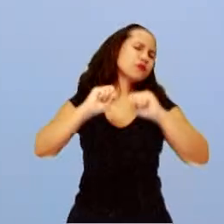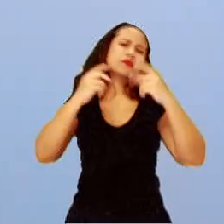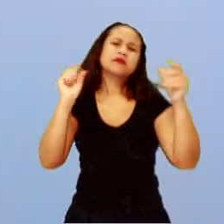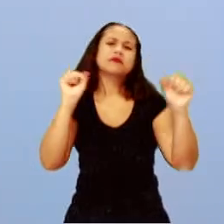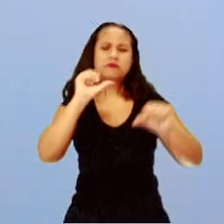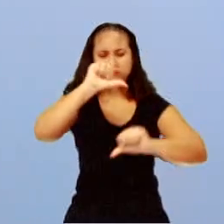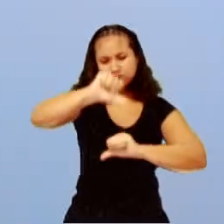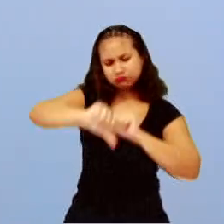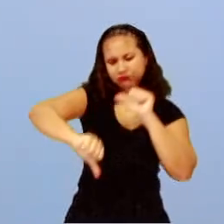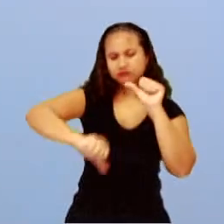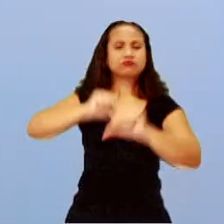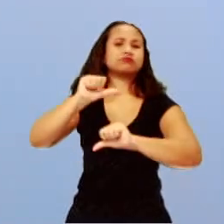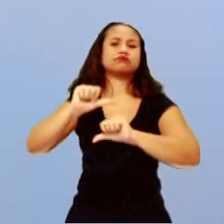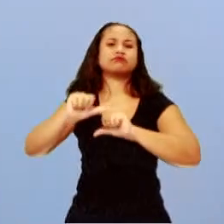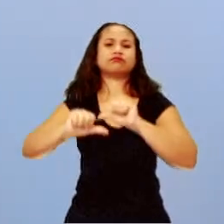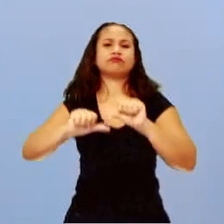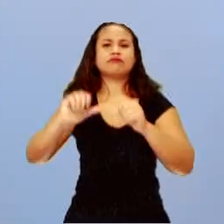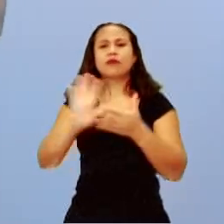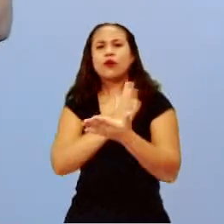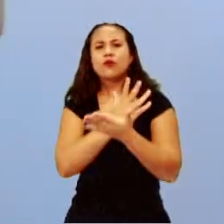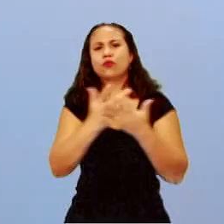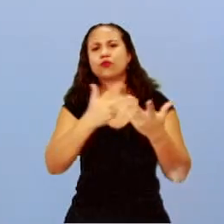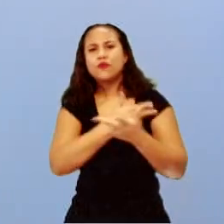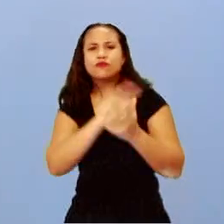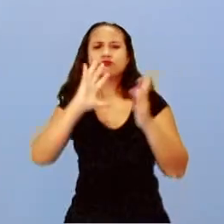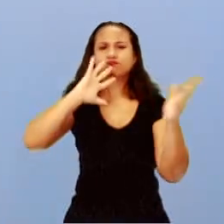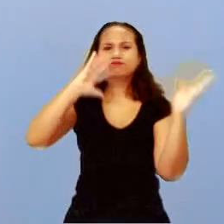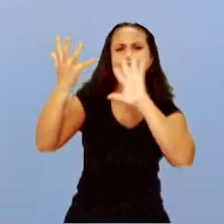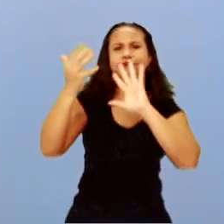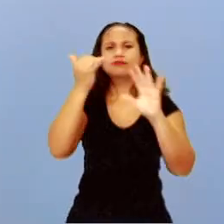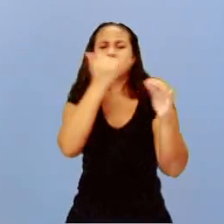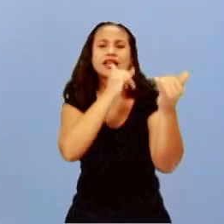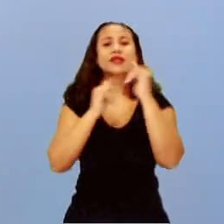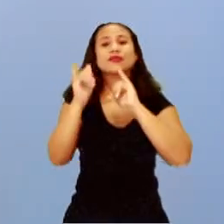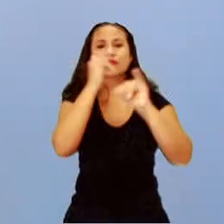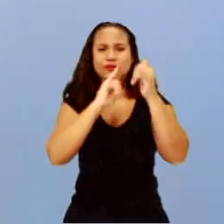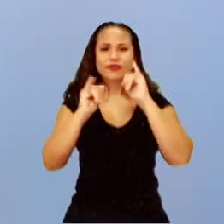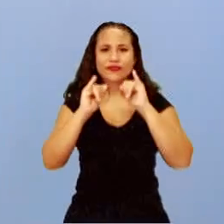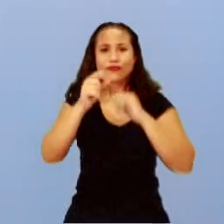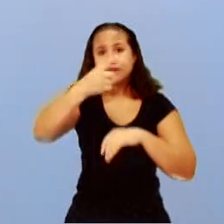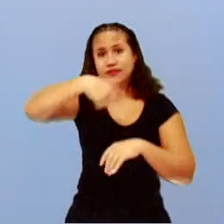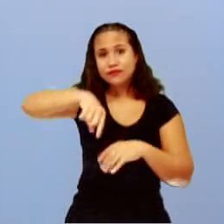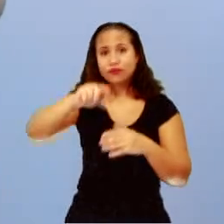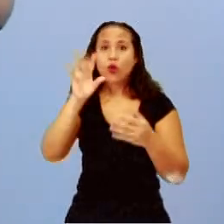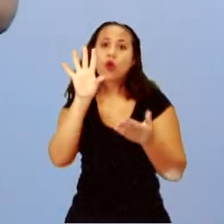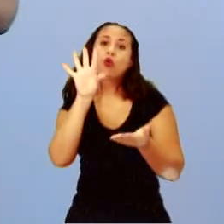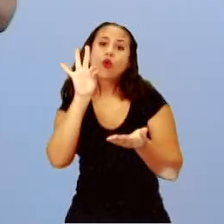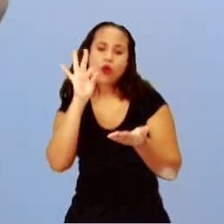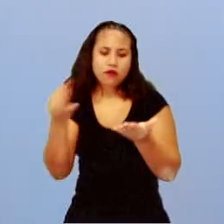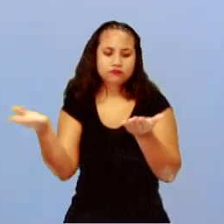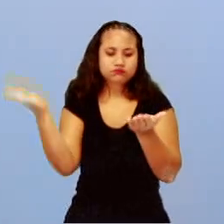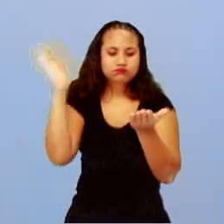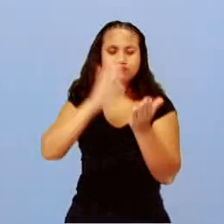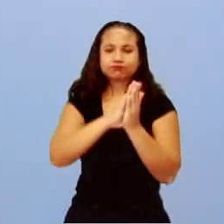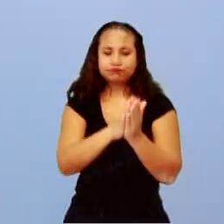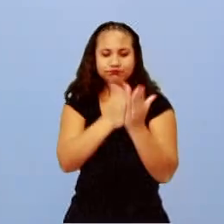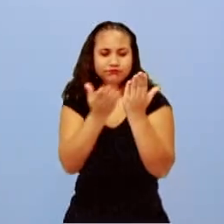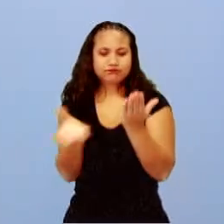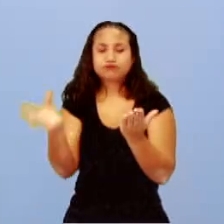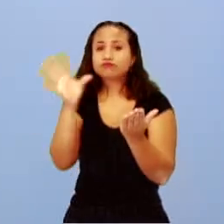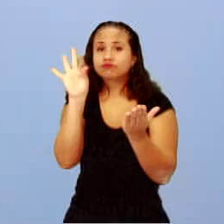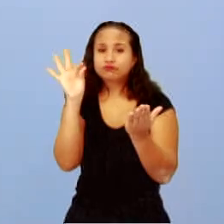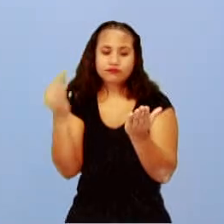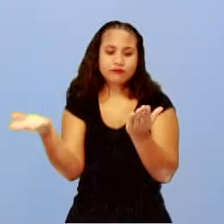foram transformados, né, por alguma ação da energia. Vocês vão colar no caderninho de vocês. Se